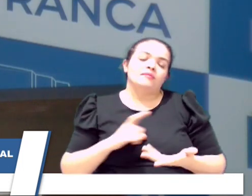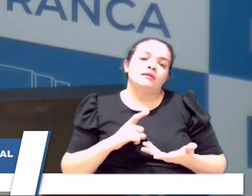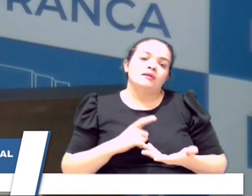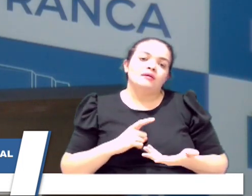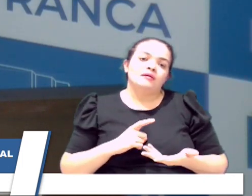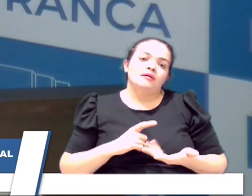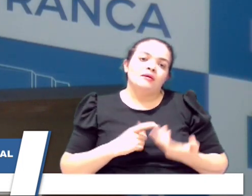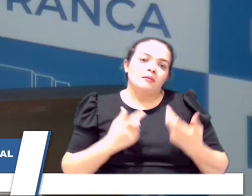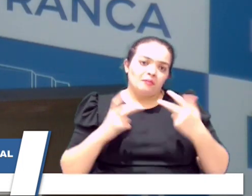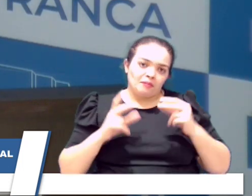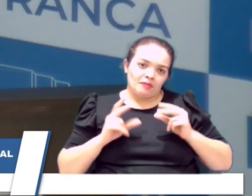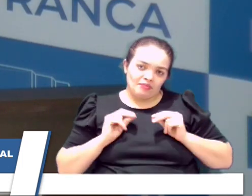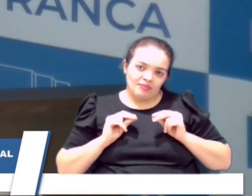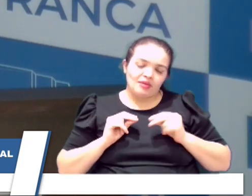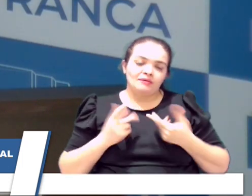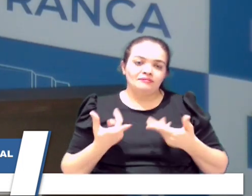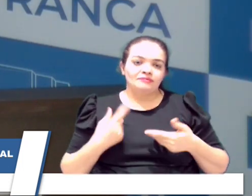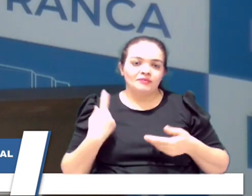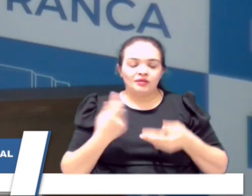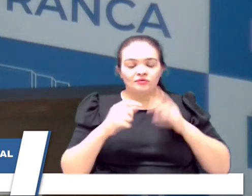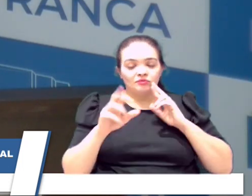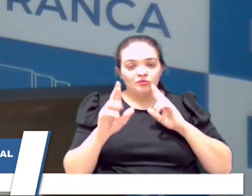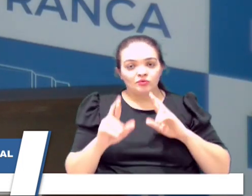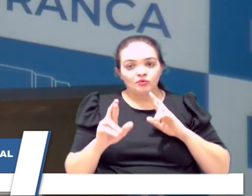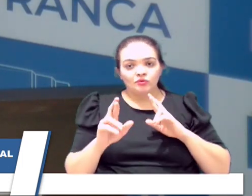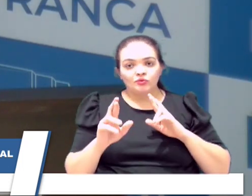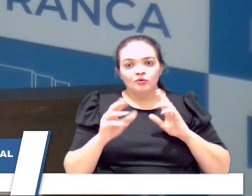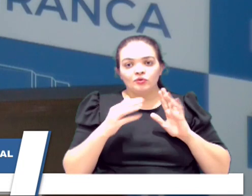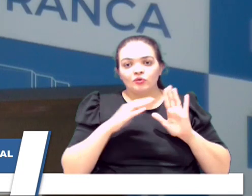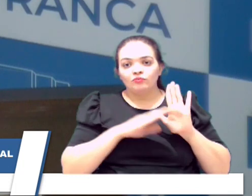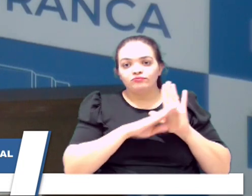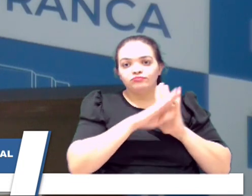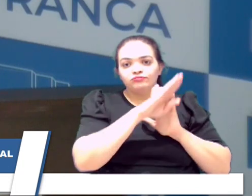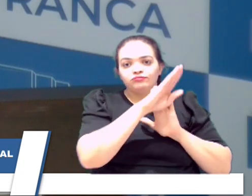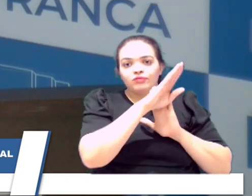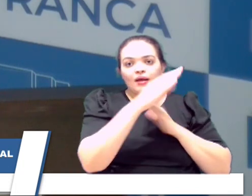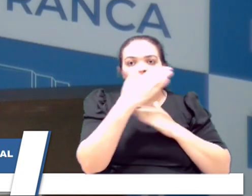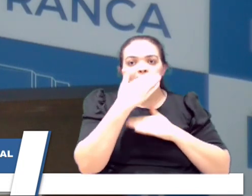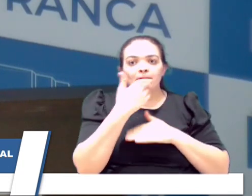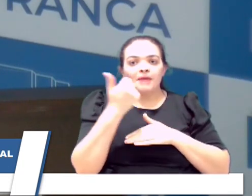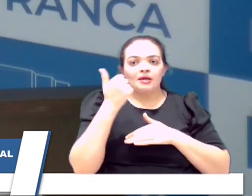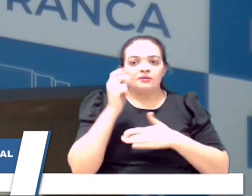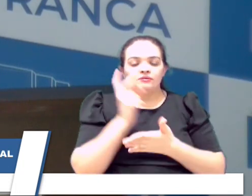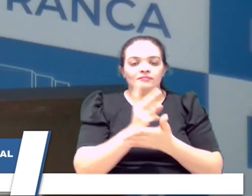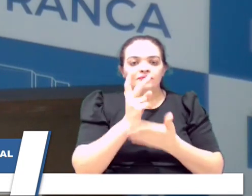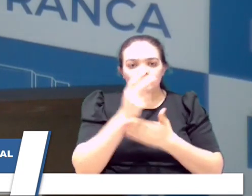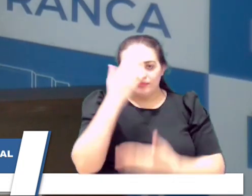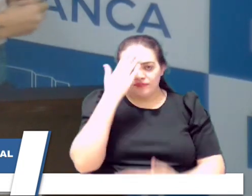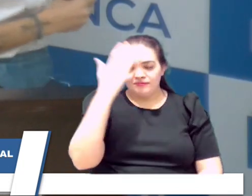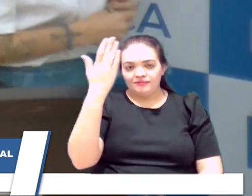mundo merece. E a gente espera aí só crescer, só evoluir sempre. Obrigada, gente. É isso.